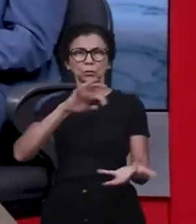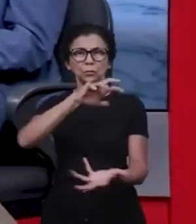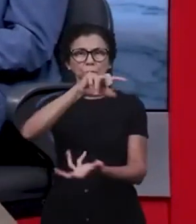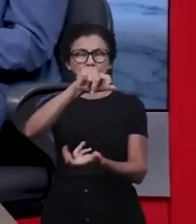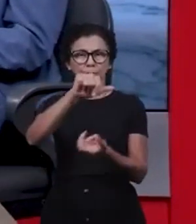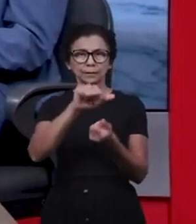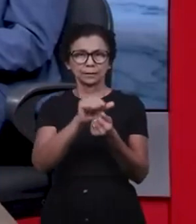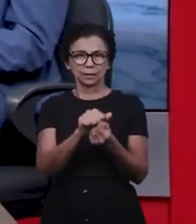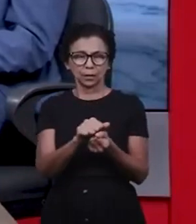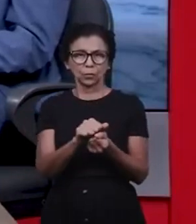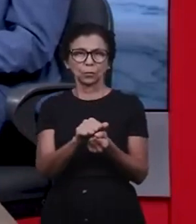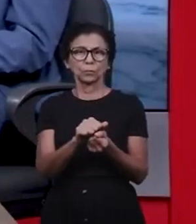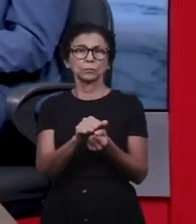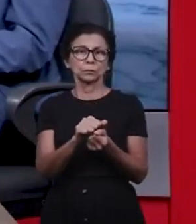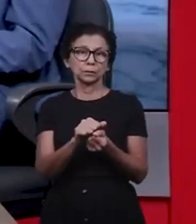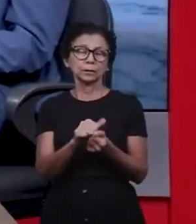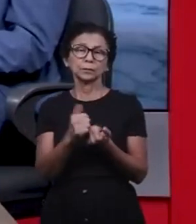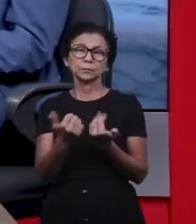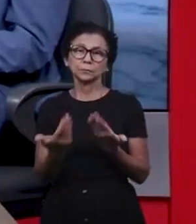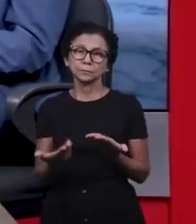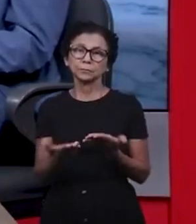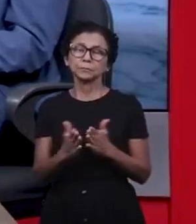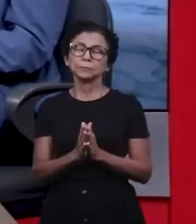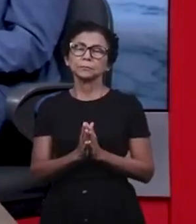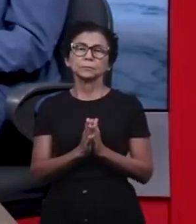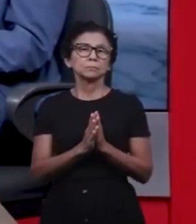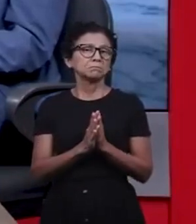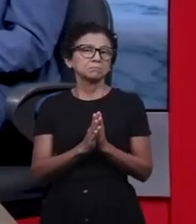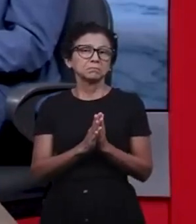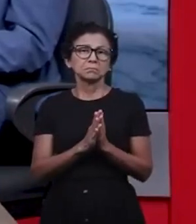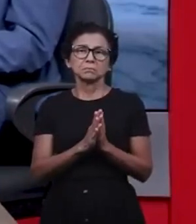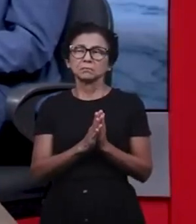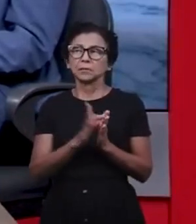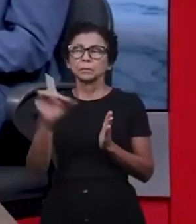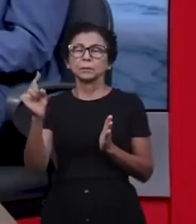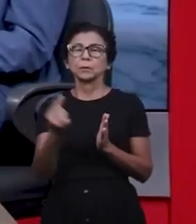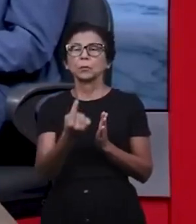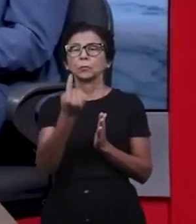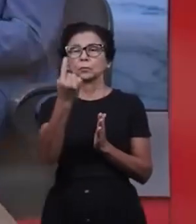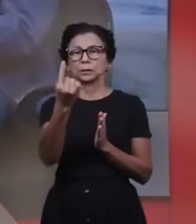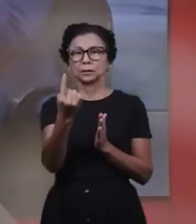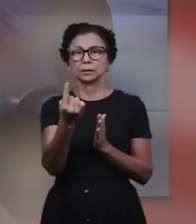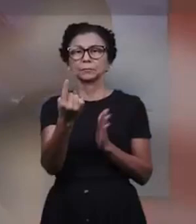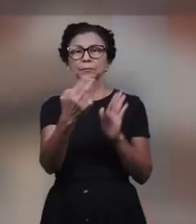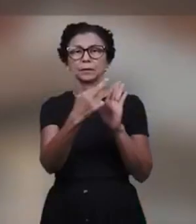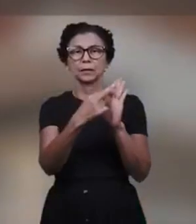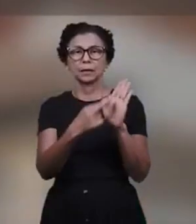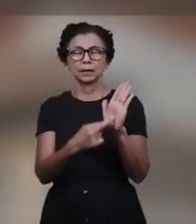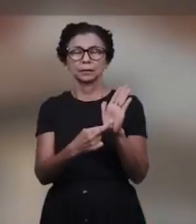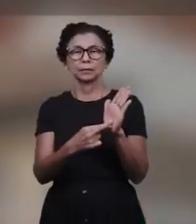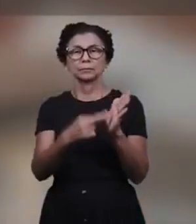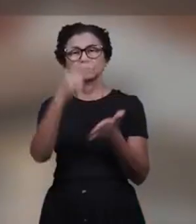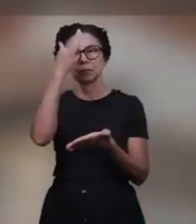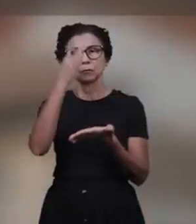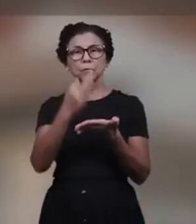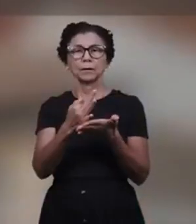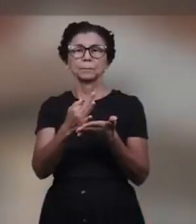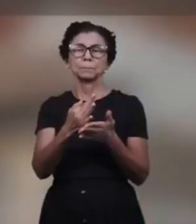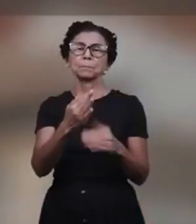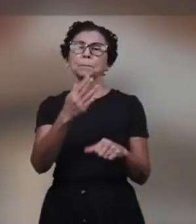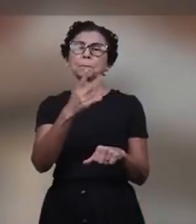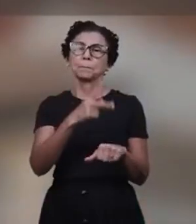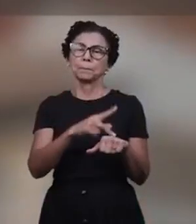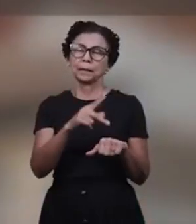Bíblia, é a única regra de fé e prática, só temos a Bíblia, não tem outro livro auxiliar. Então aqui Jesus falou: examinar as Escrituras,